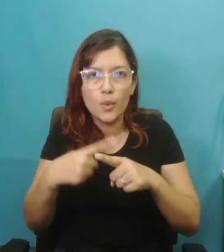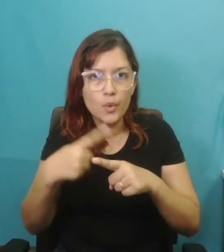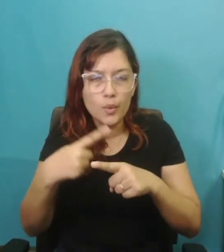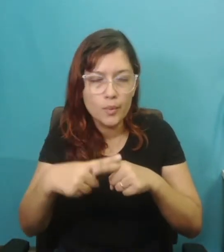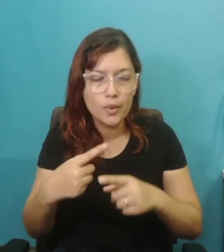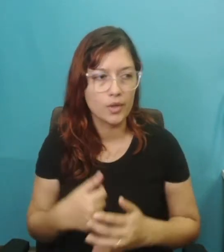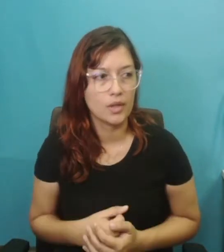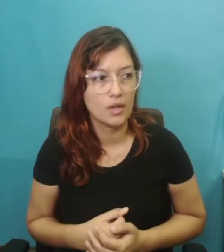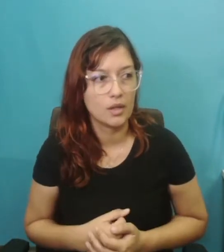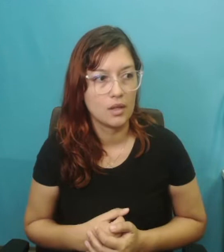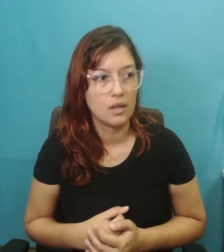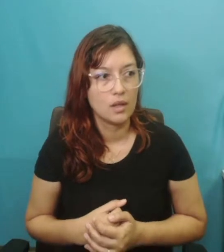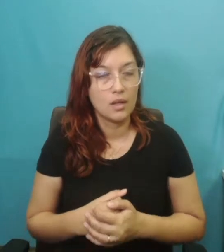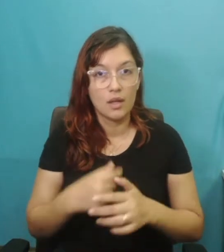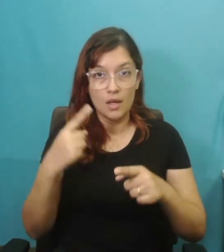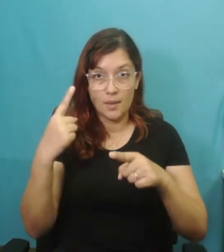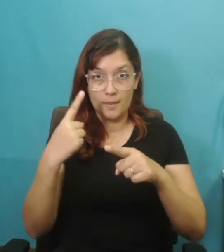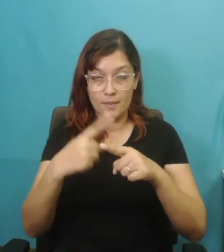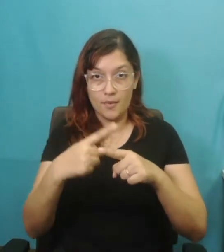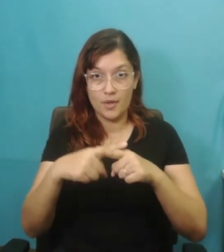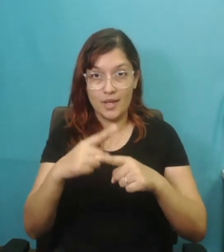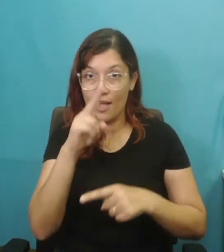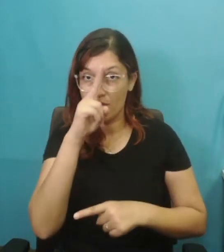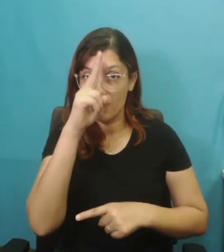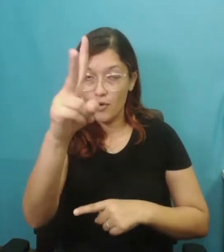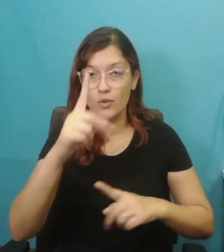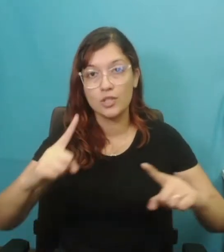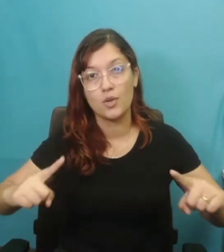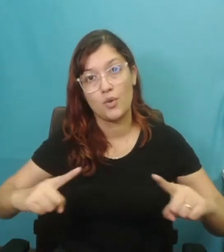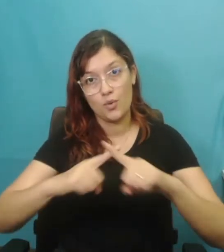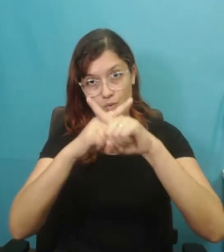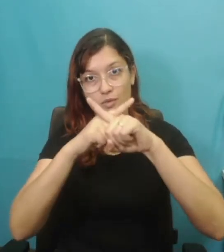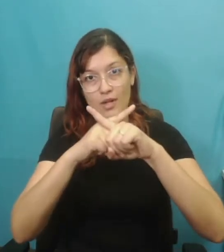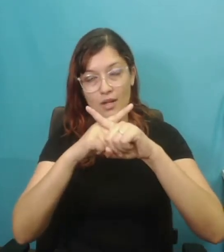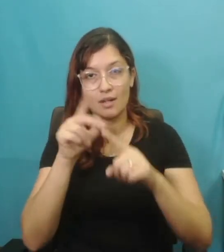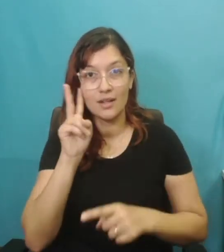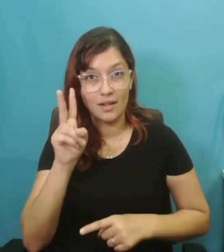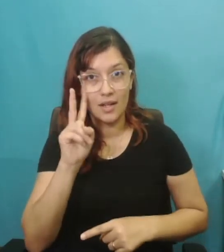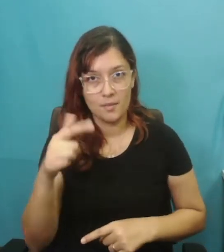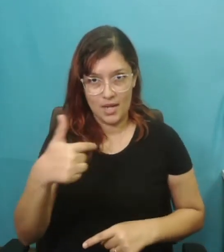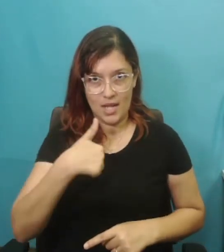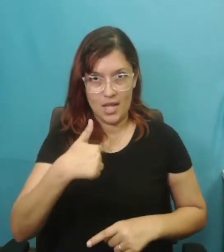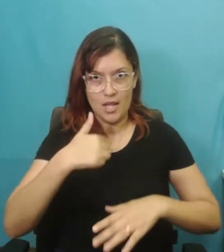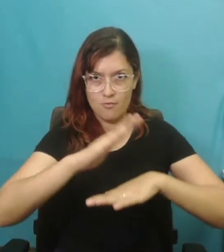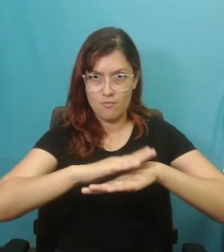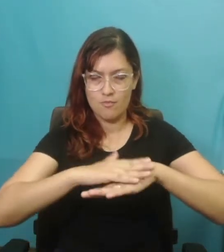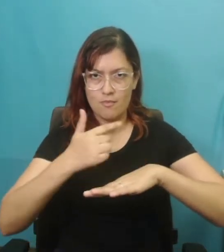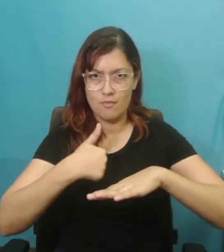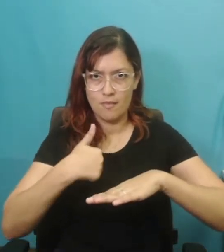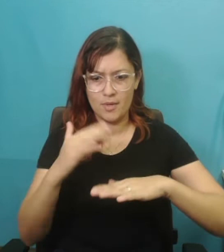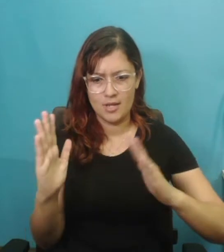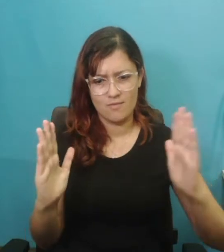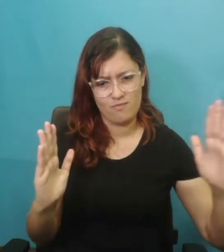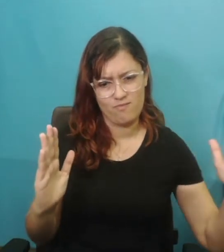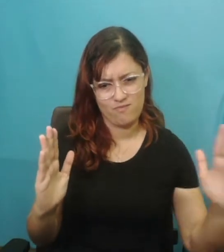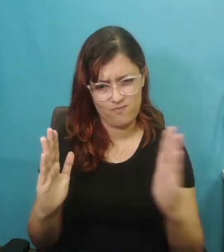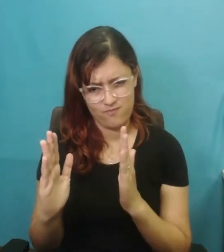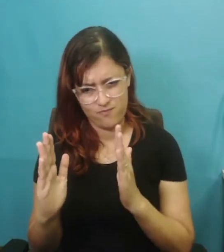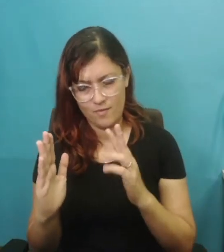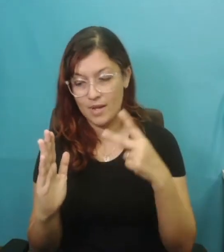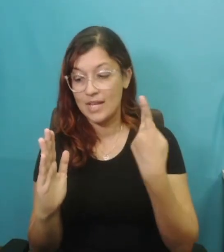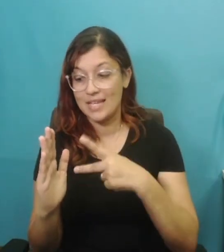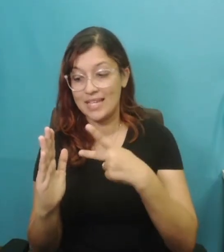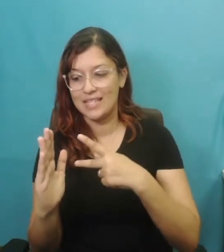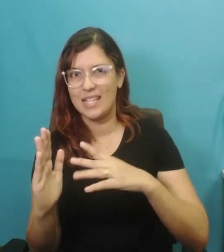Então, para encontrar essa força elástica, vai usar na fórmula aqui o sinal de